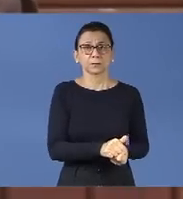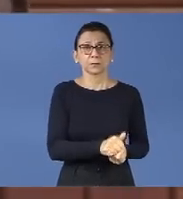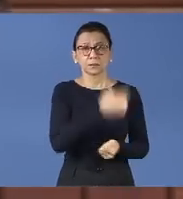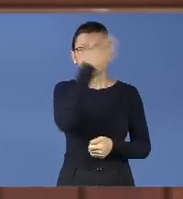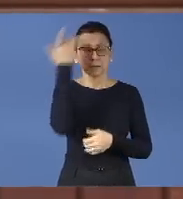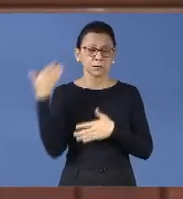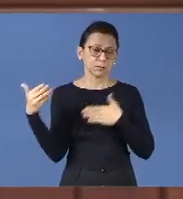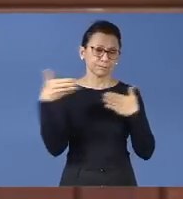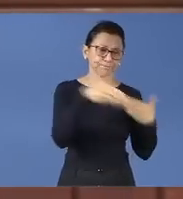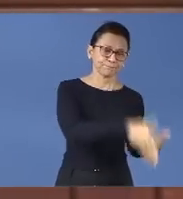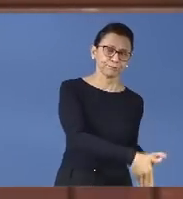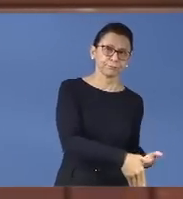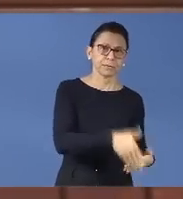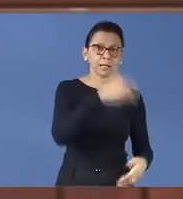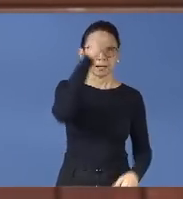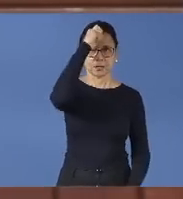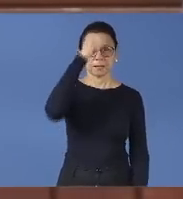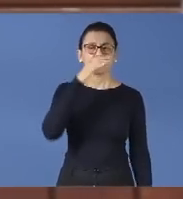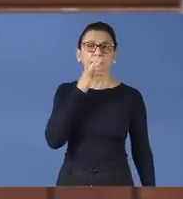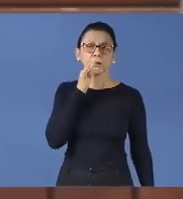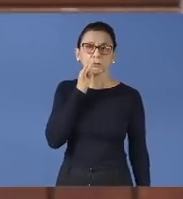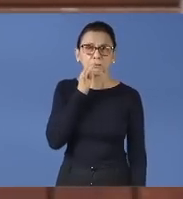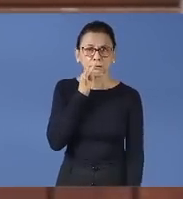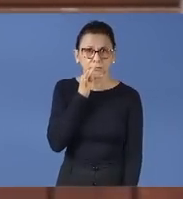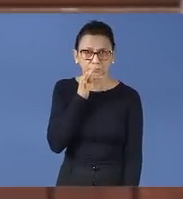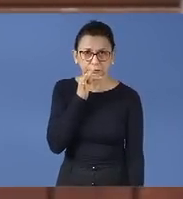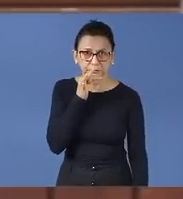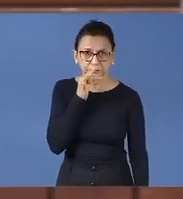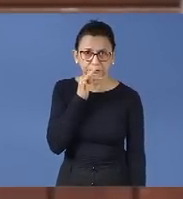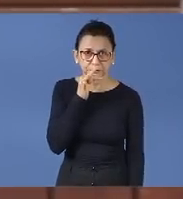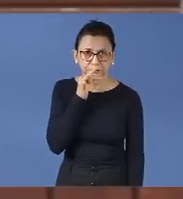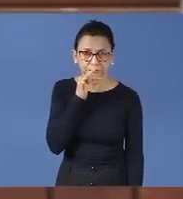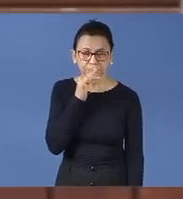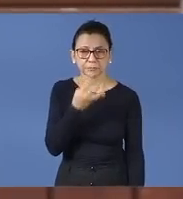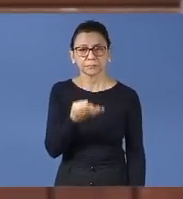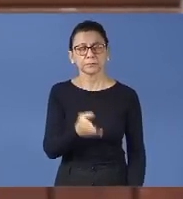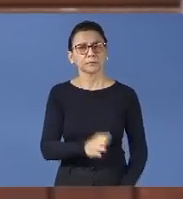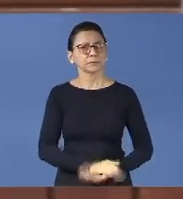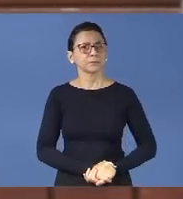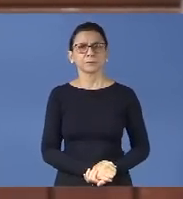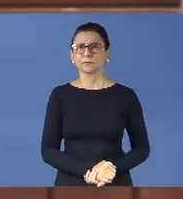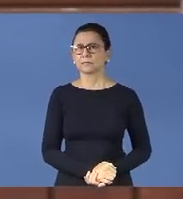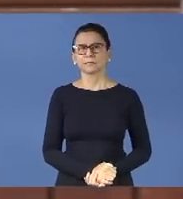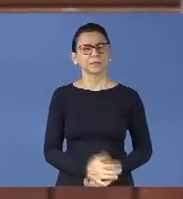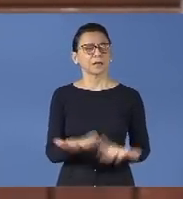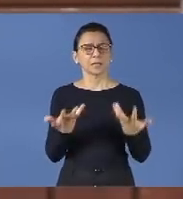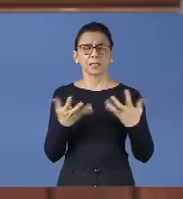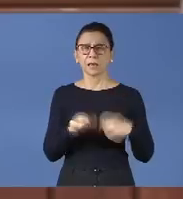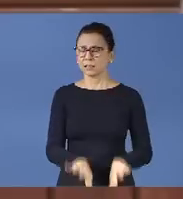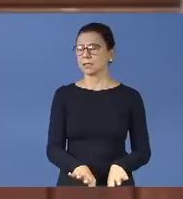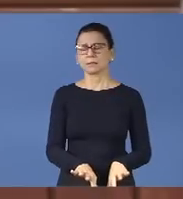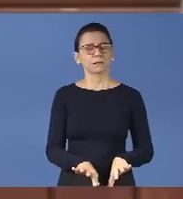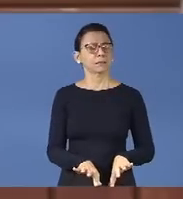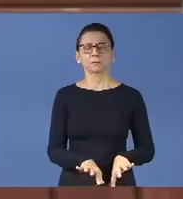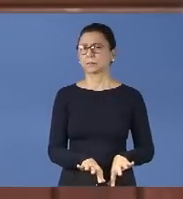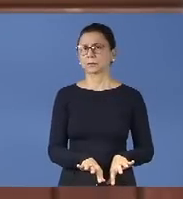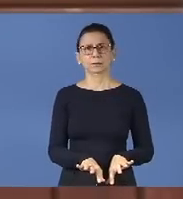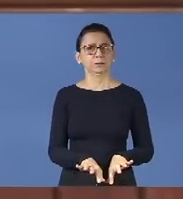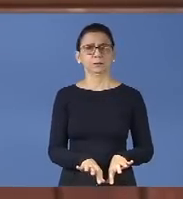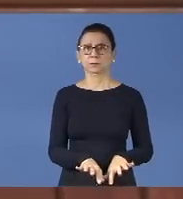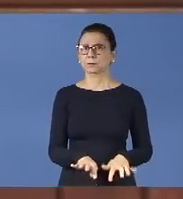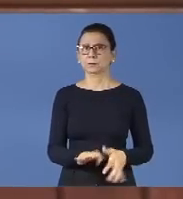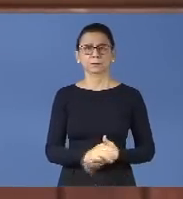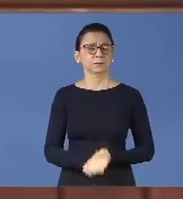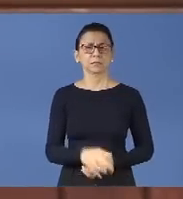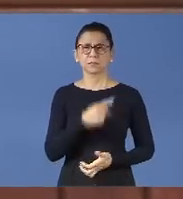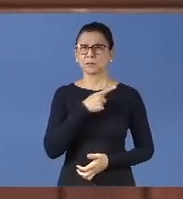Ateus. Meus irmãos, isso não há mais concepção, nós não aceitamos mais isso, nem